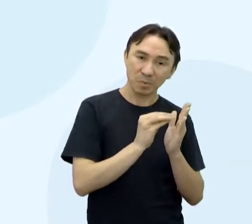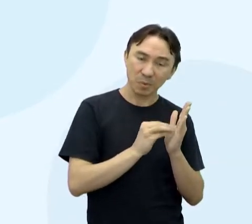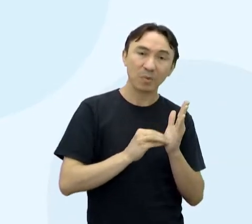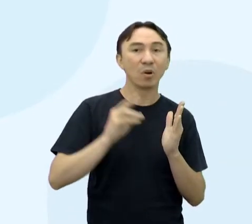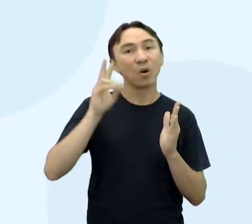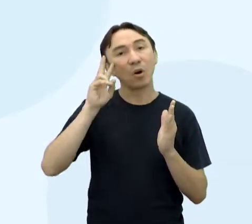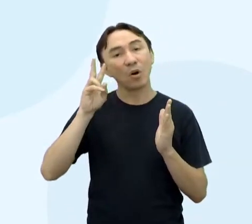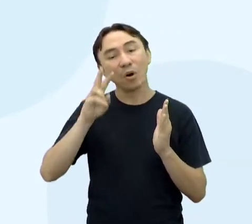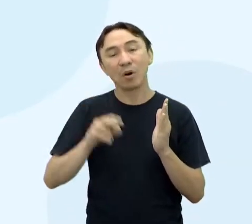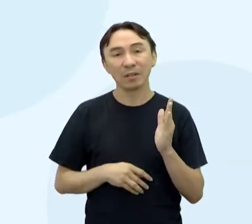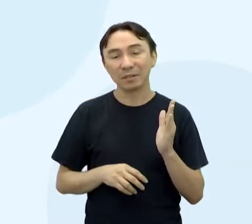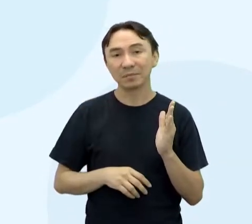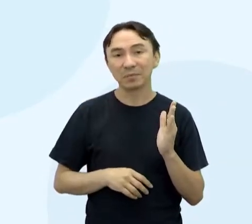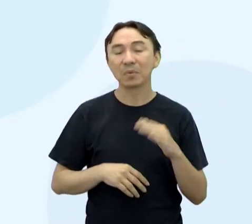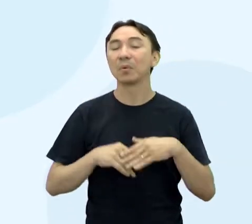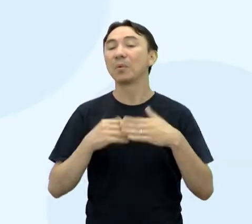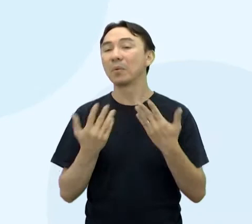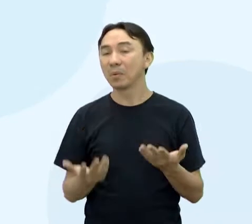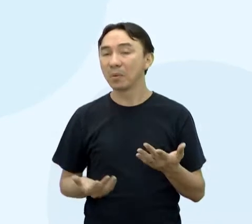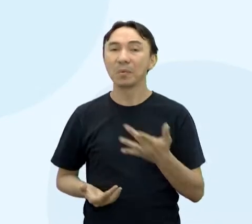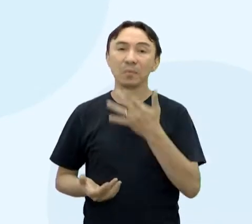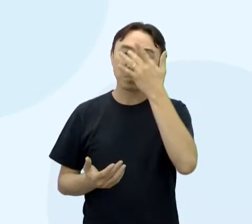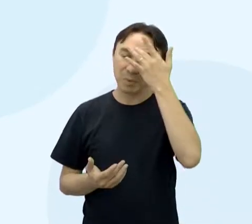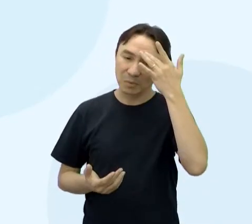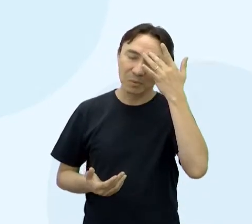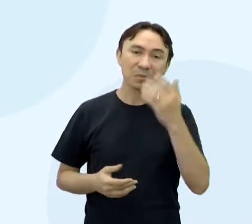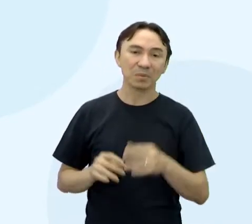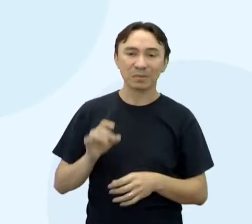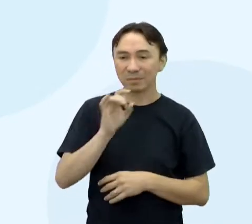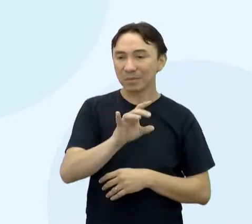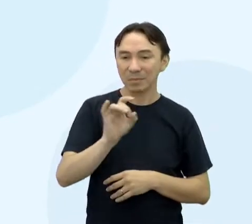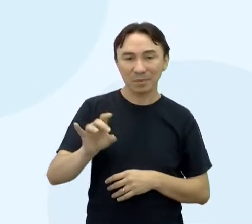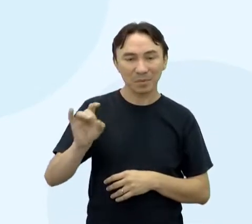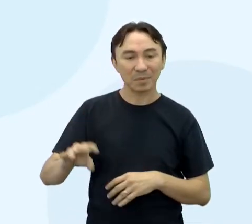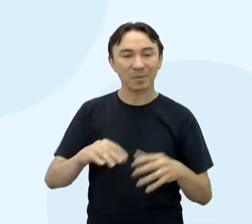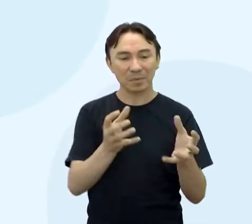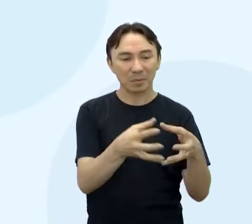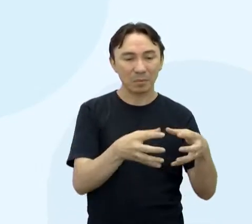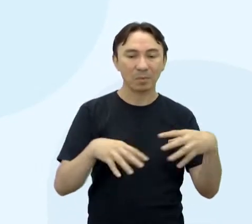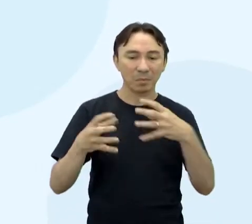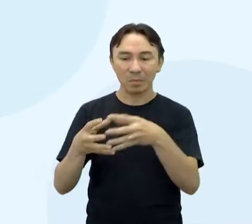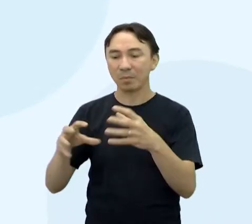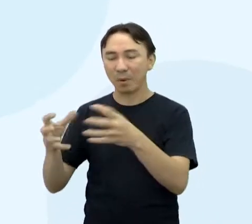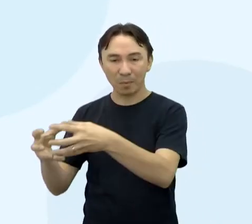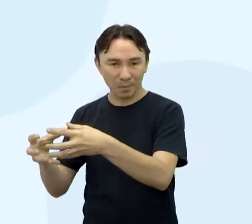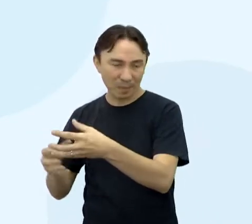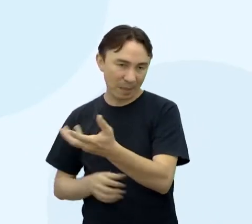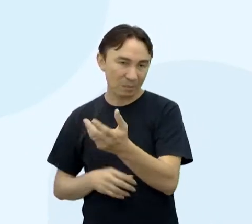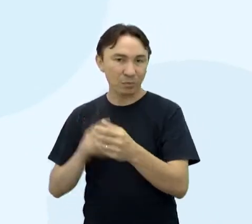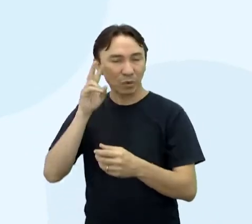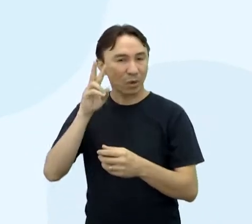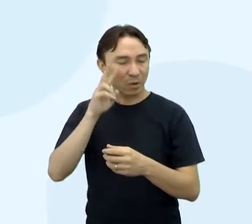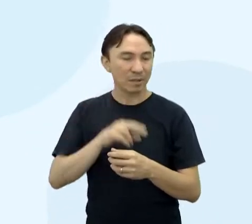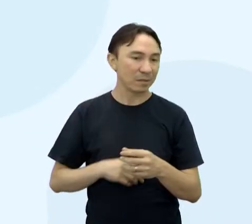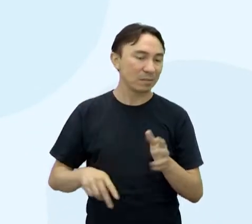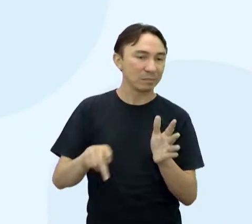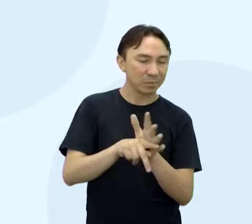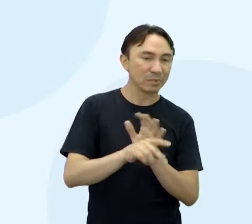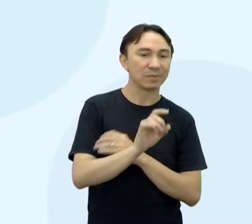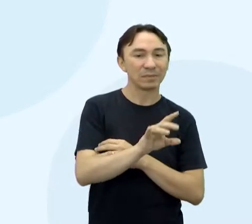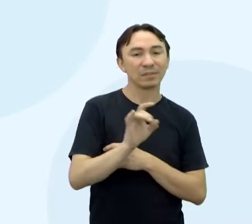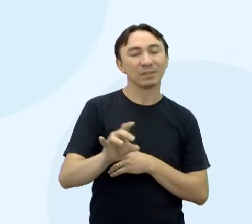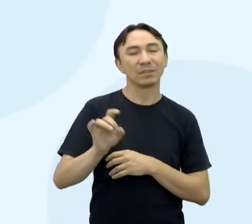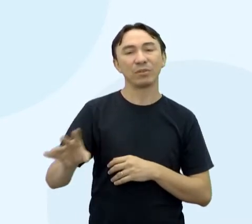na história de cada povo, aí, essa história mais individual, tá bom? Então, vamos observar aí o que a gente tem dessa